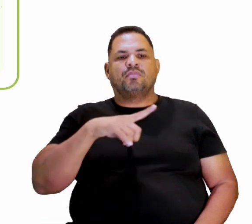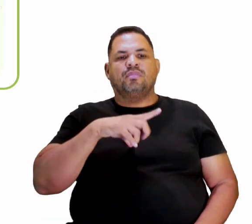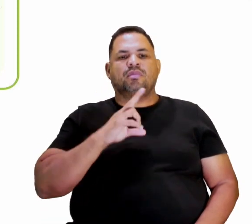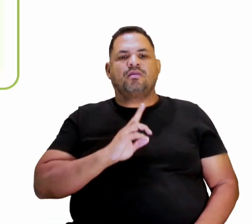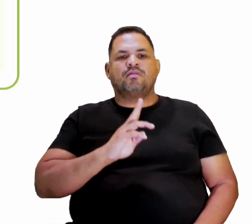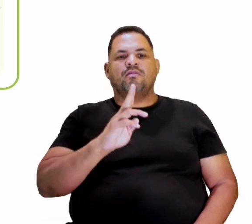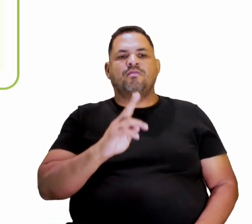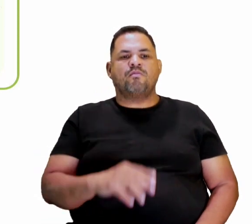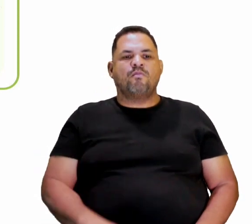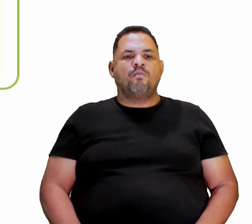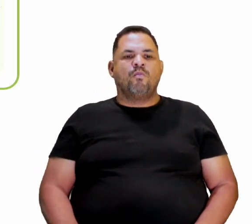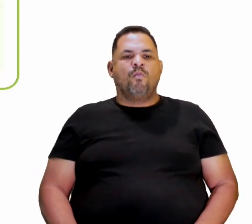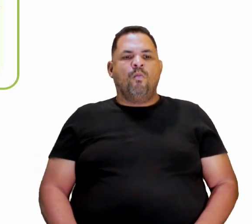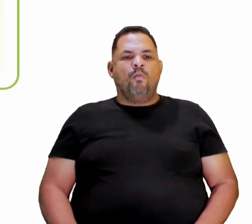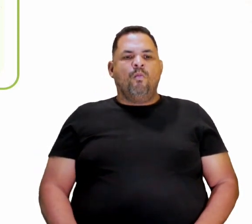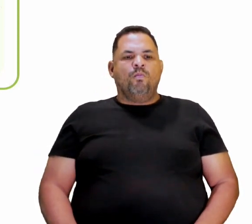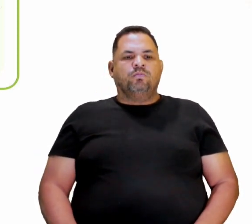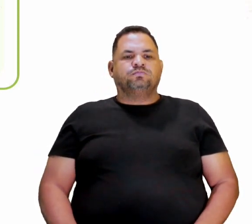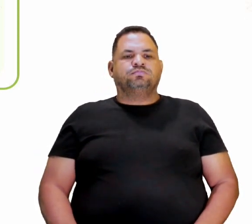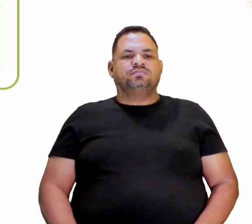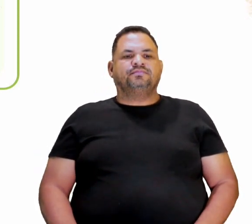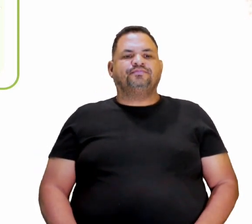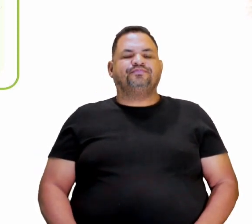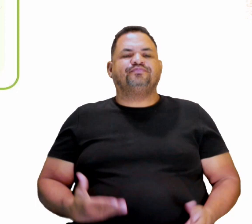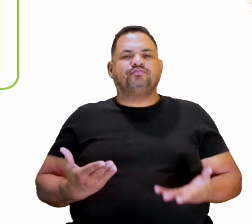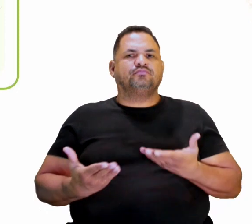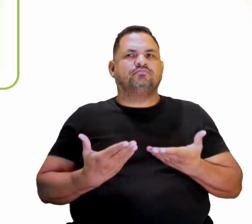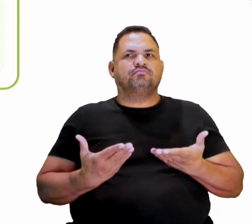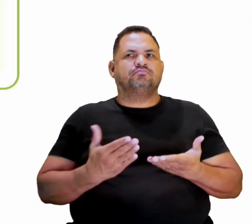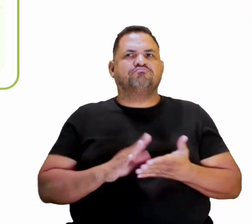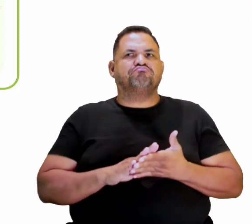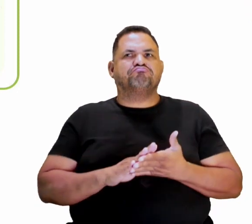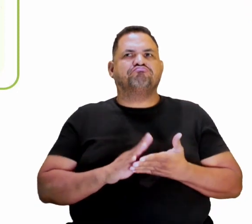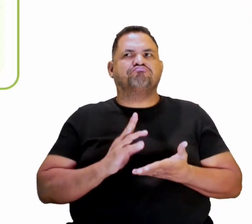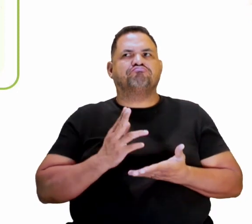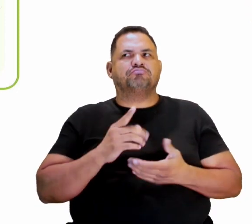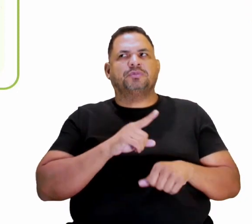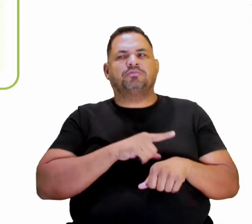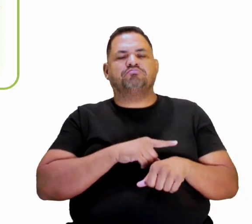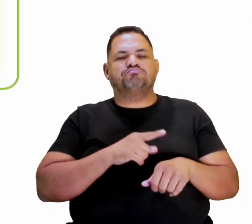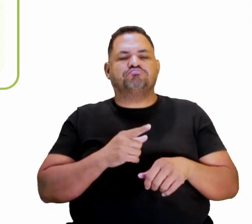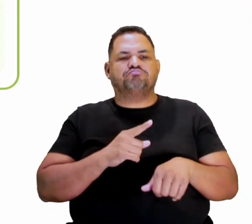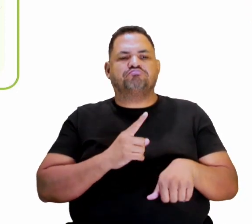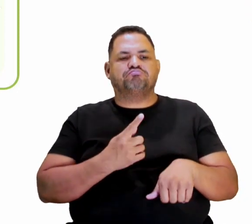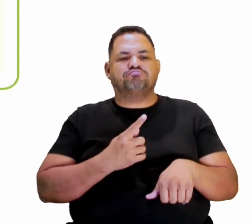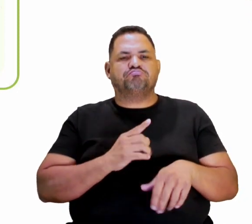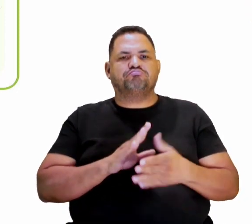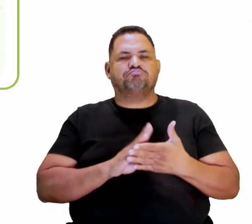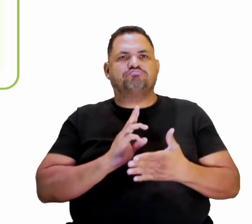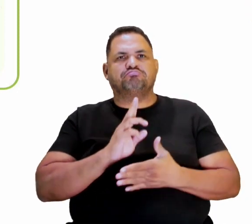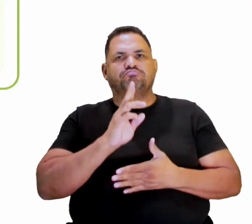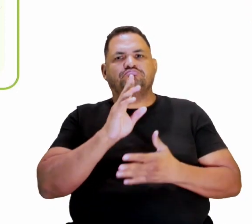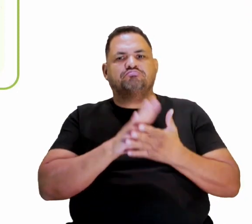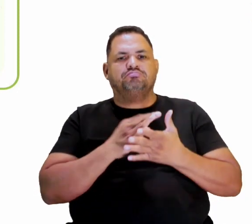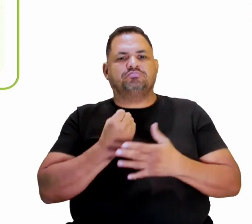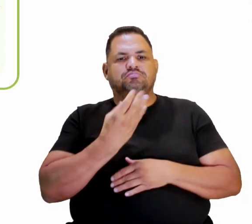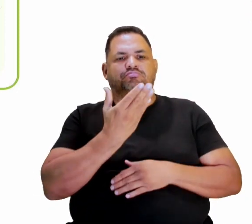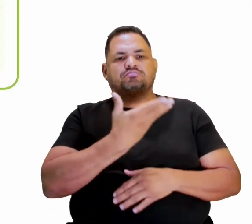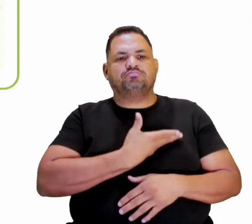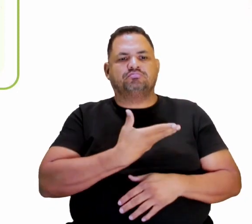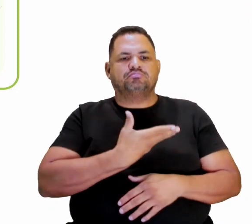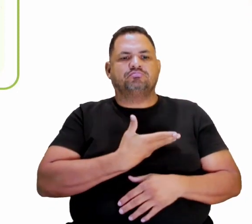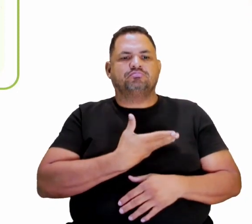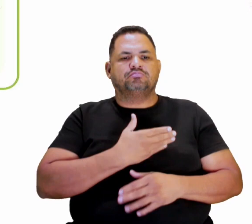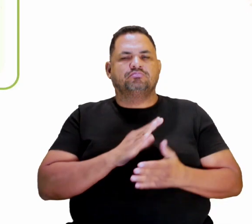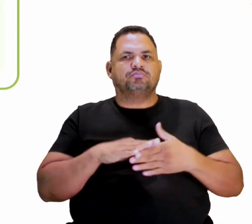pergunta, how often do you travel with your friends? Com que frequência você viaja com seus amigos? How often do you eat salads? Com que frequência